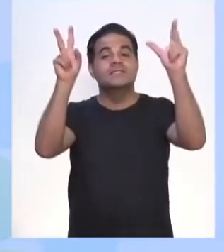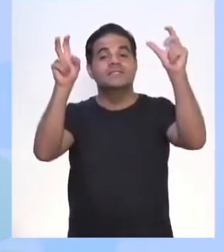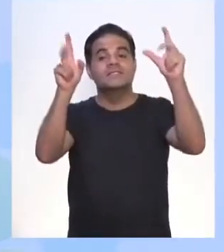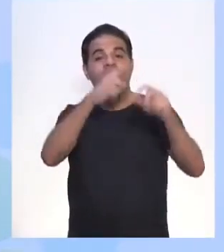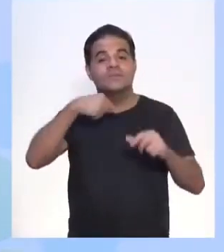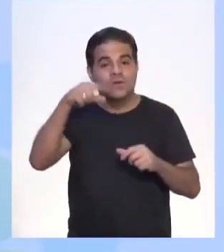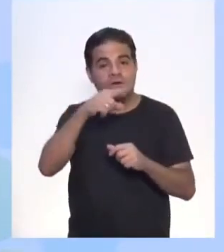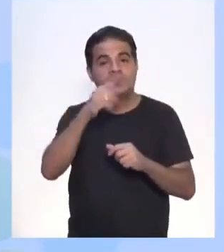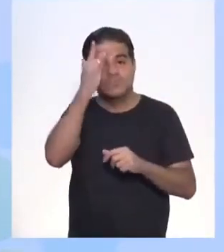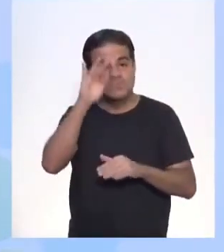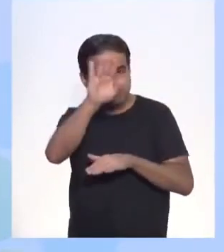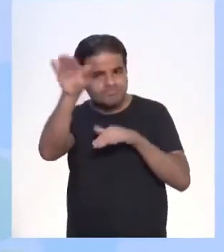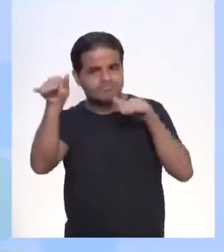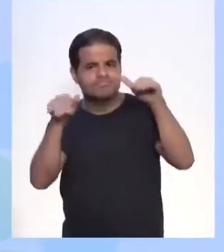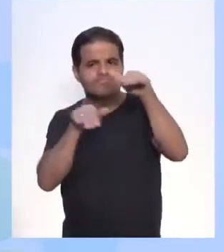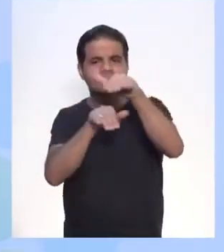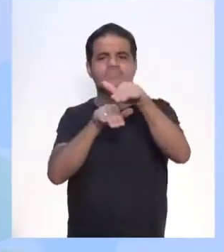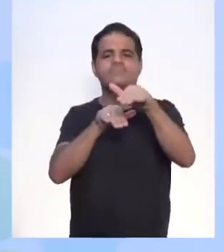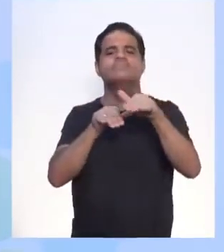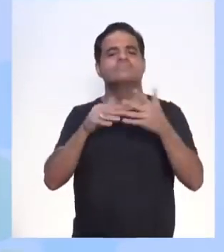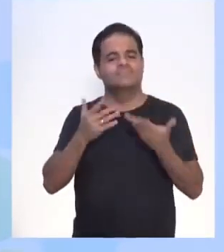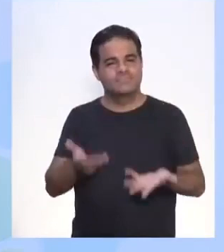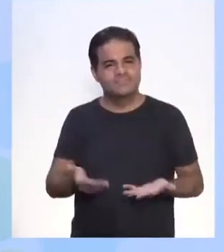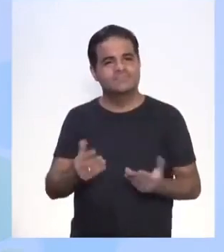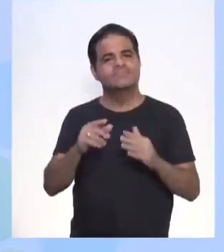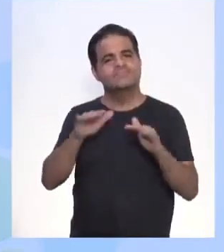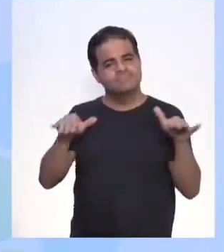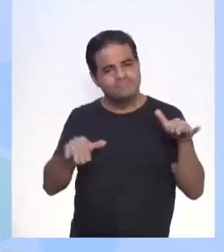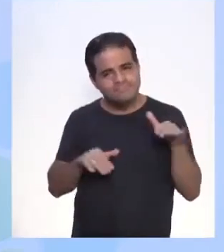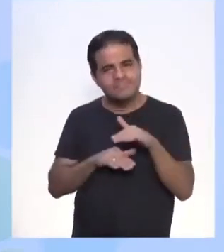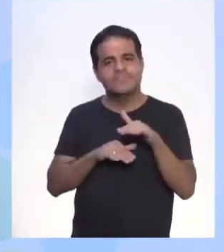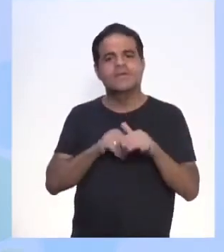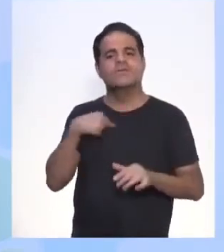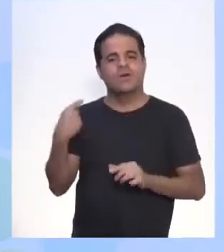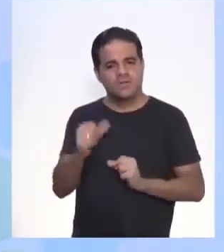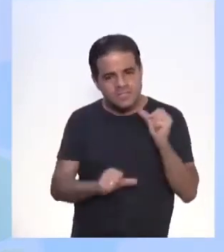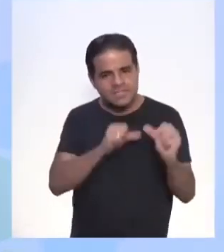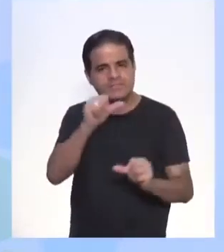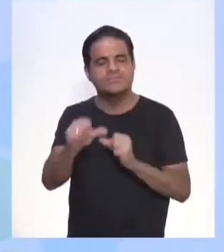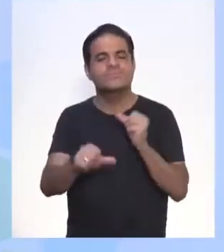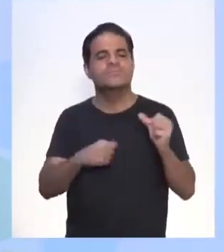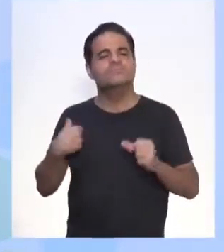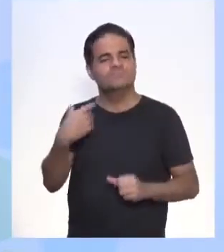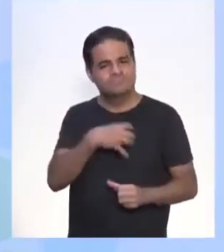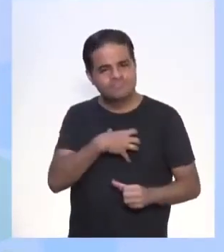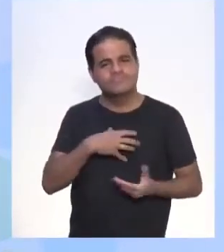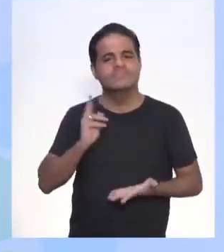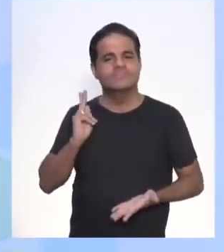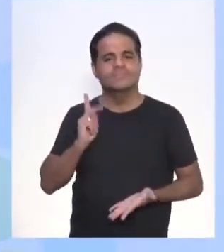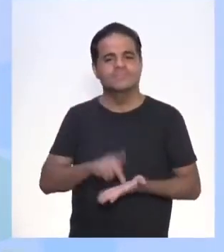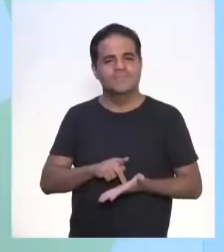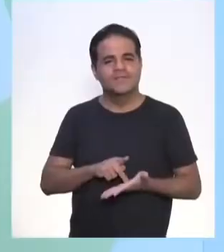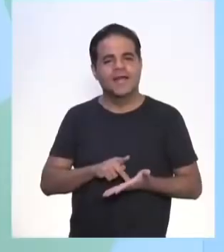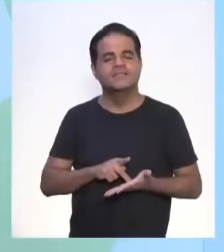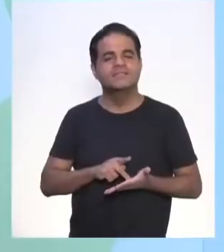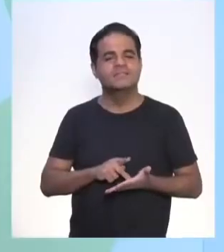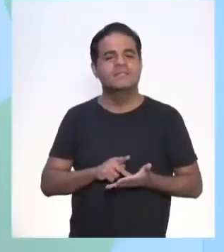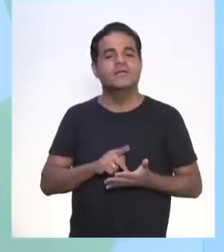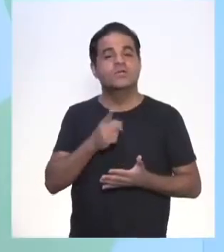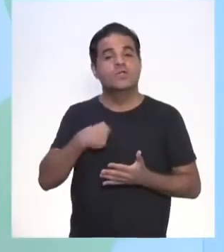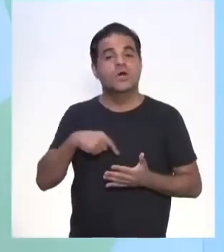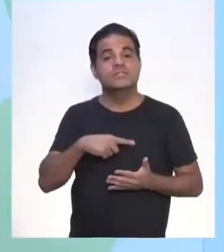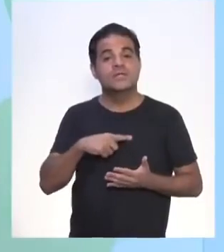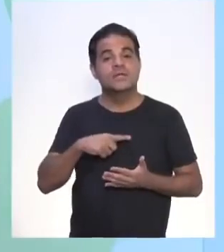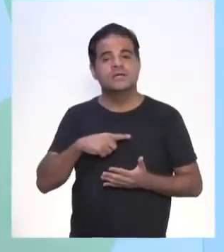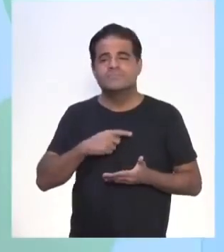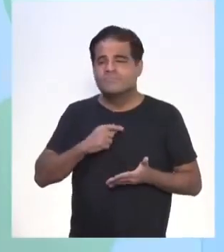somos sujeitos. E quanto sujeitos, agentes, nós transformamos e mudamos a nossa realidade. Exatamente, a gente tem